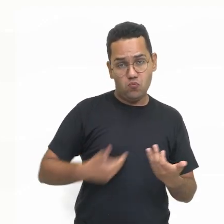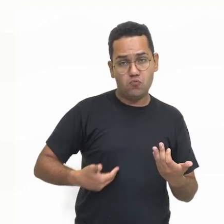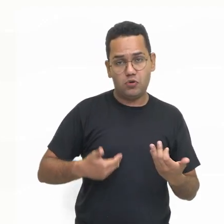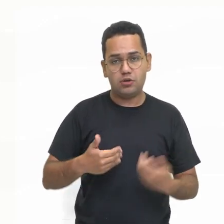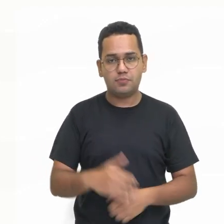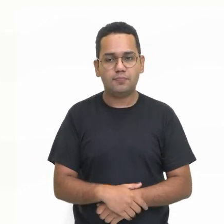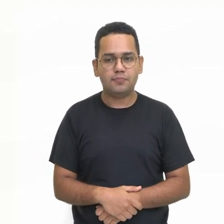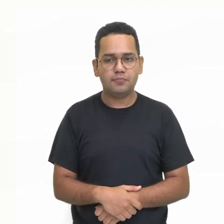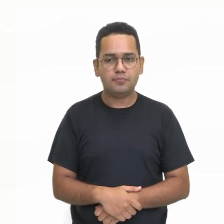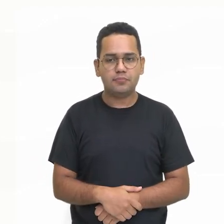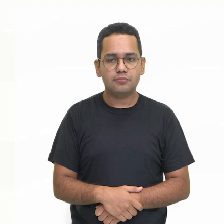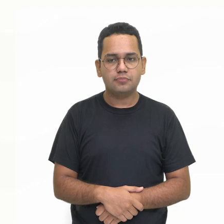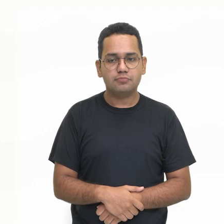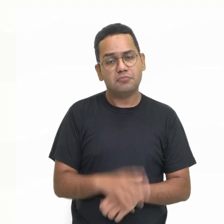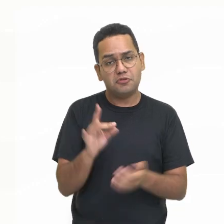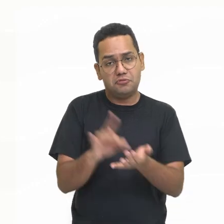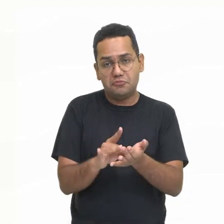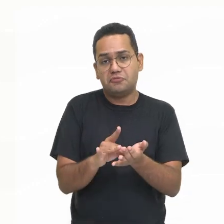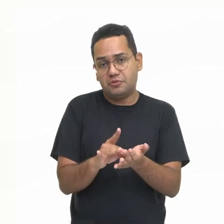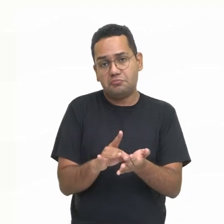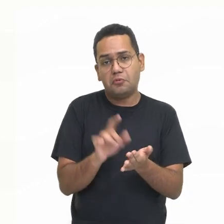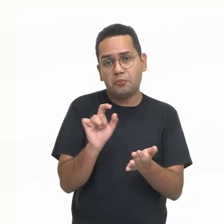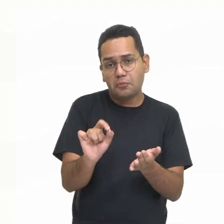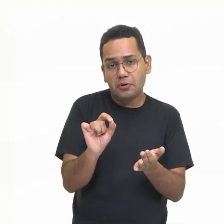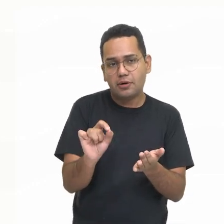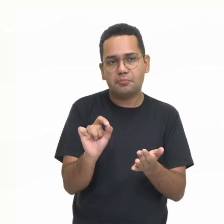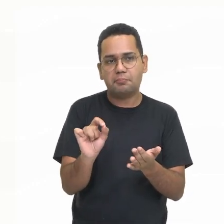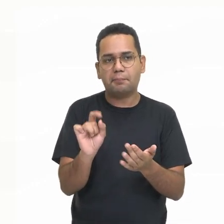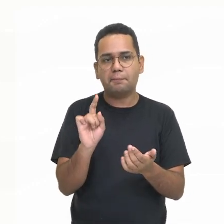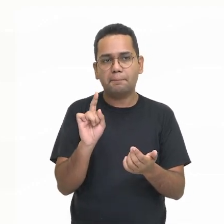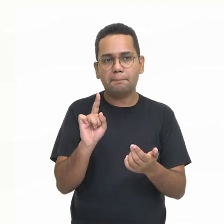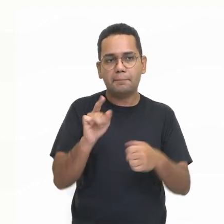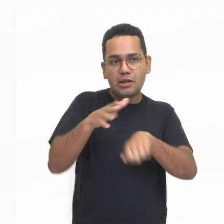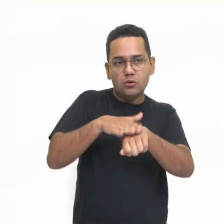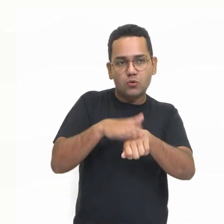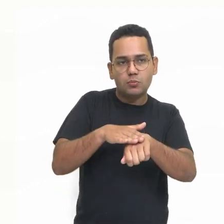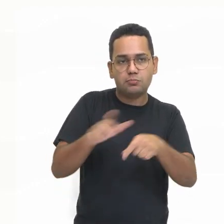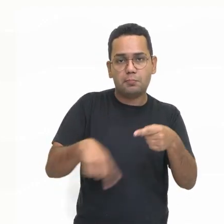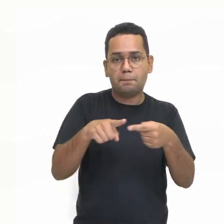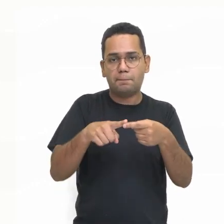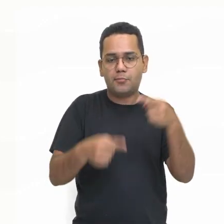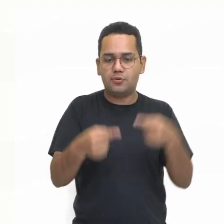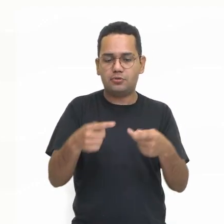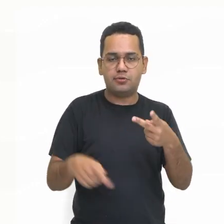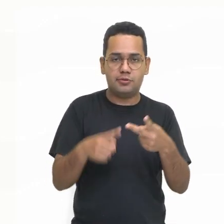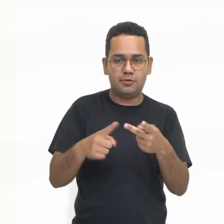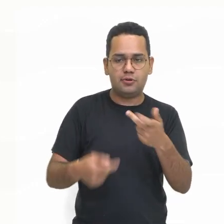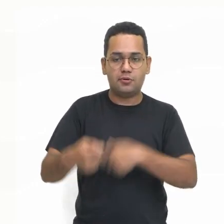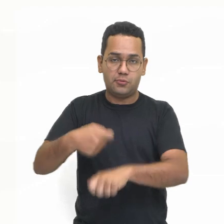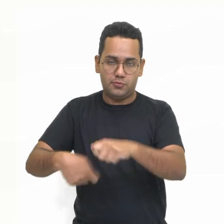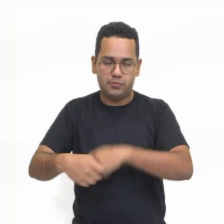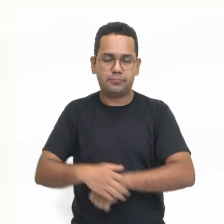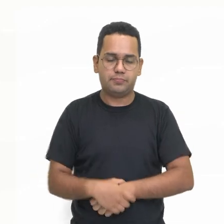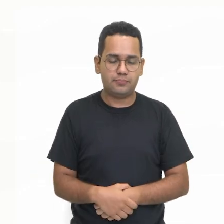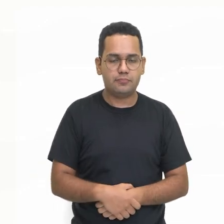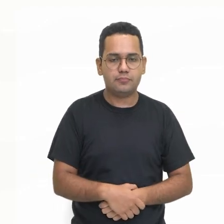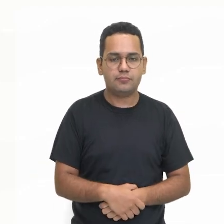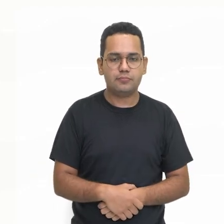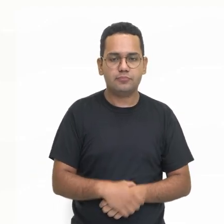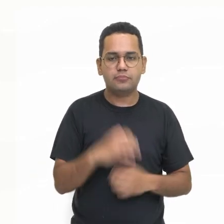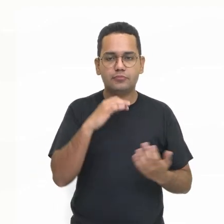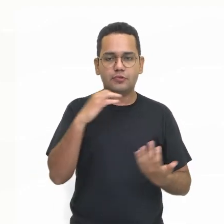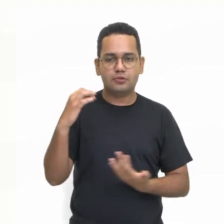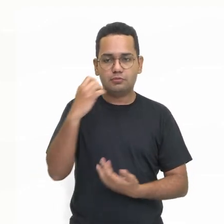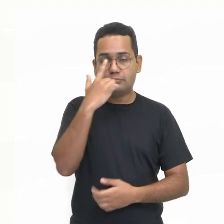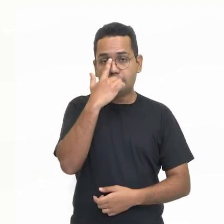ter a sua independência política e econômica, certo? Então, nesse contexto de descolonização,